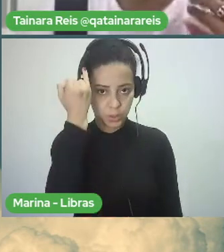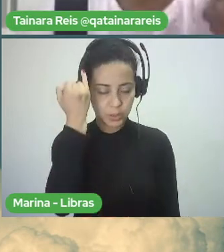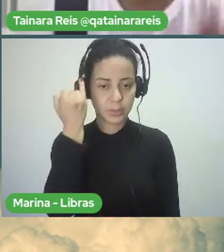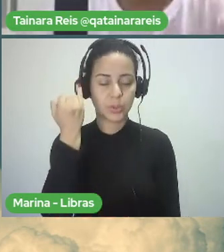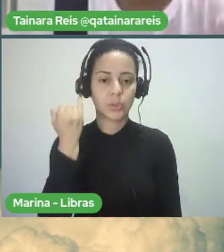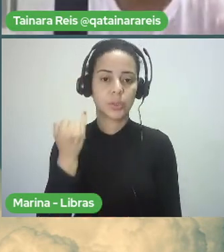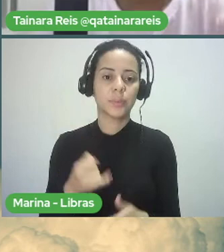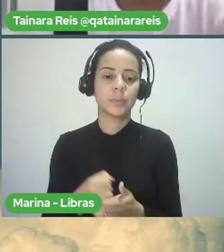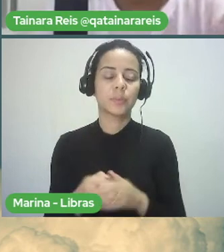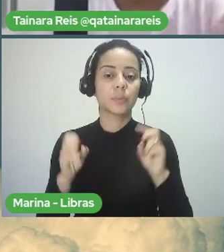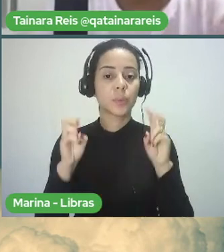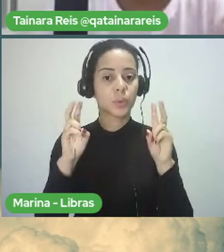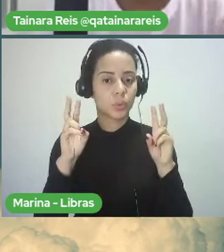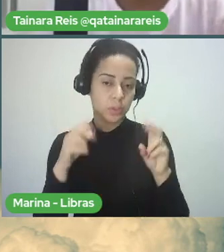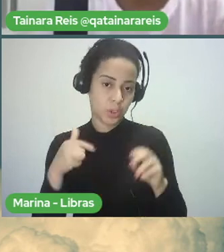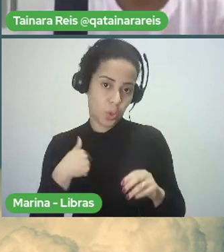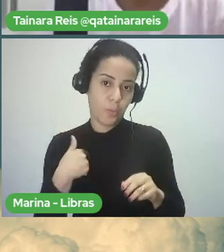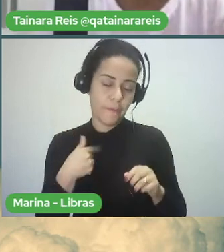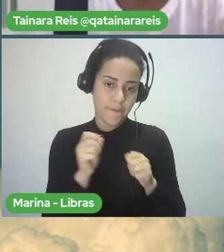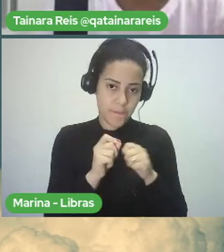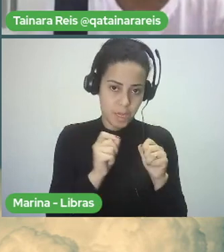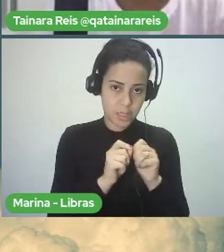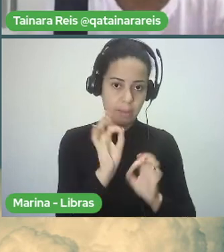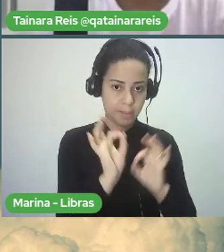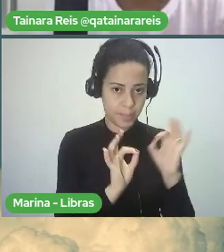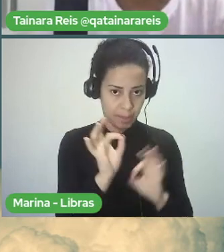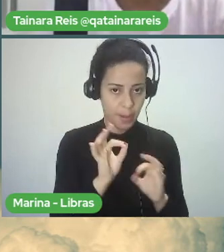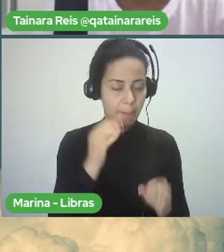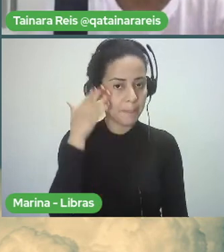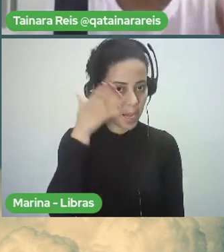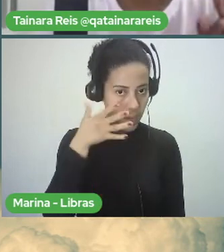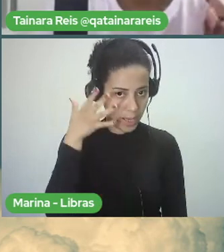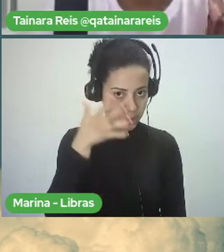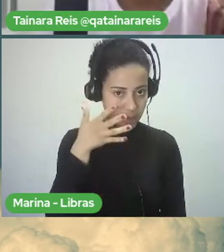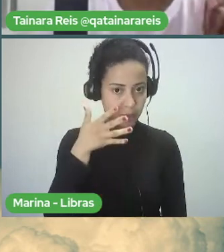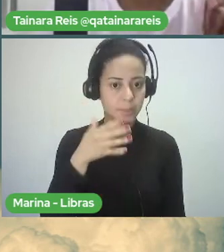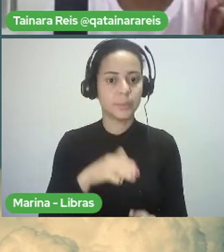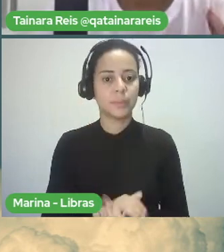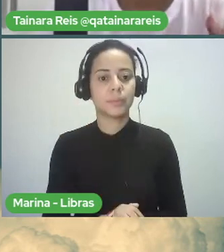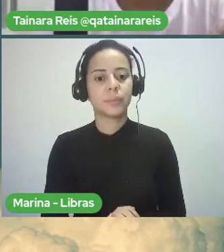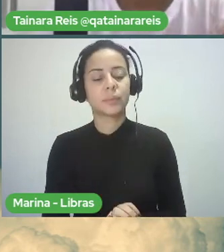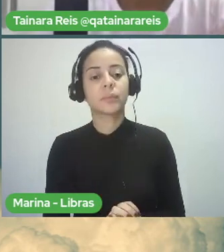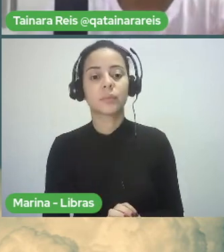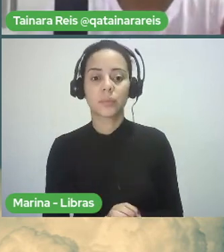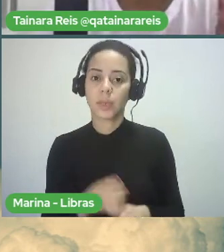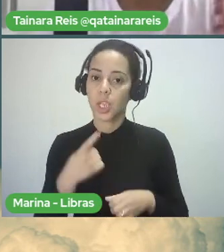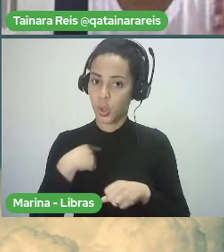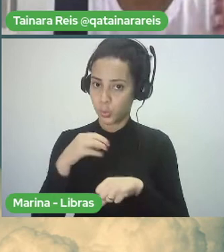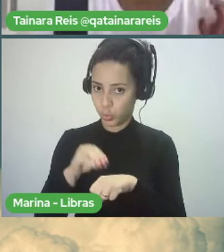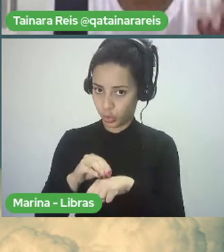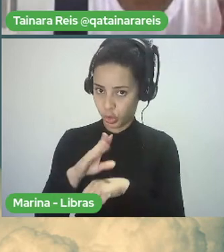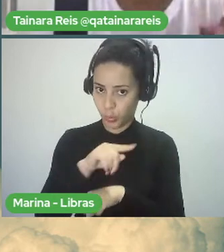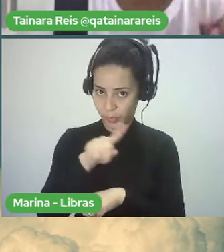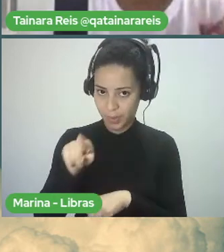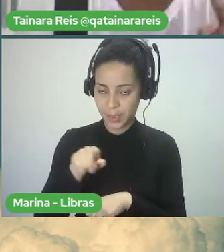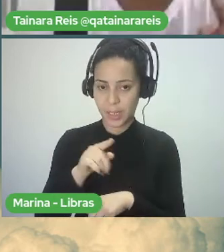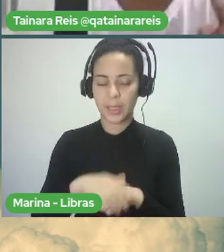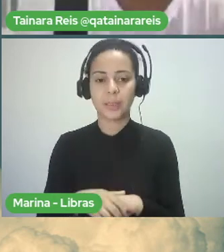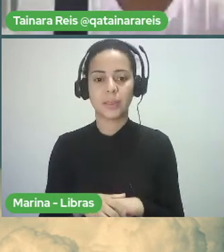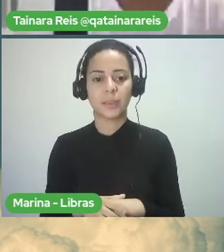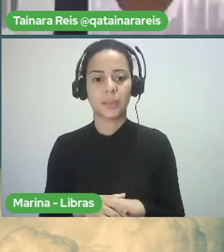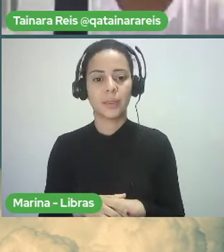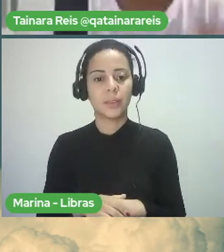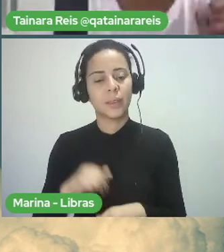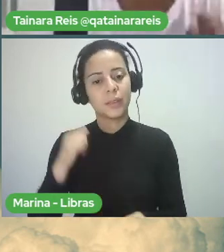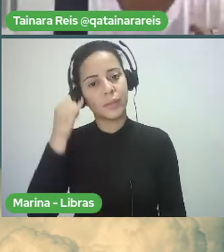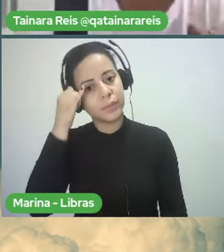construir essa palestra. Um deles é esse da Toshos, que eu indico muito, que é sobre prevenção de defeitos